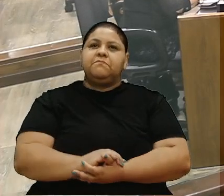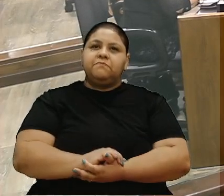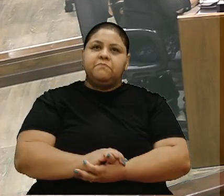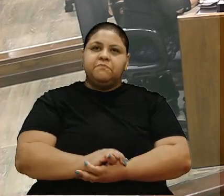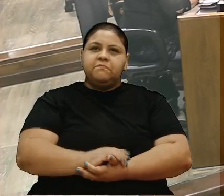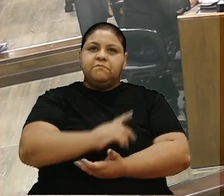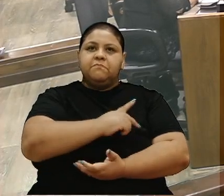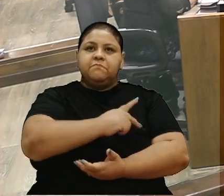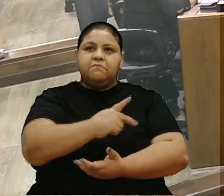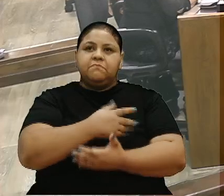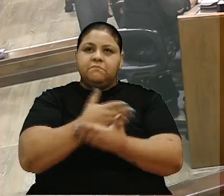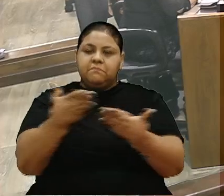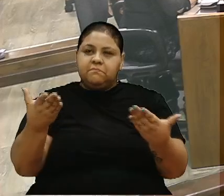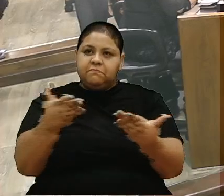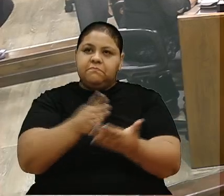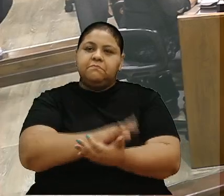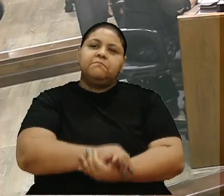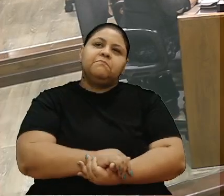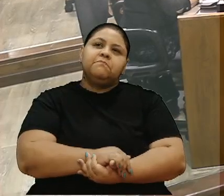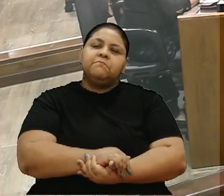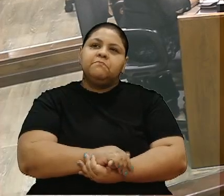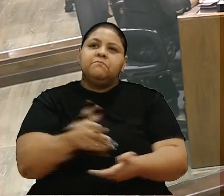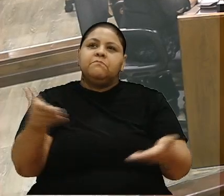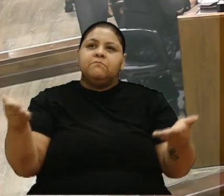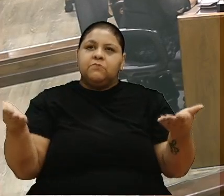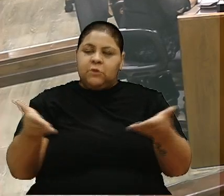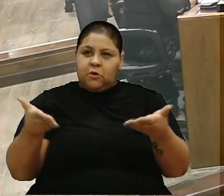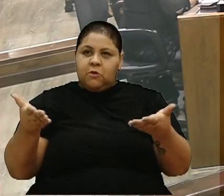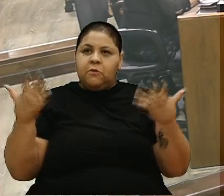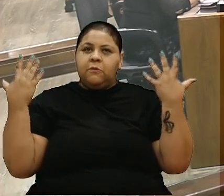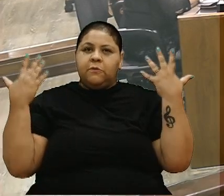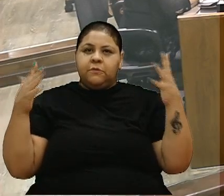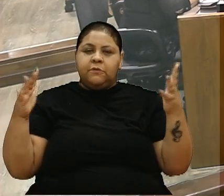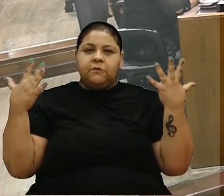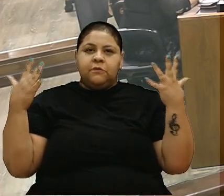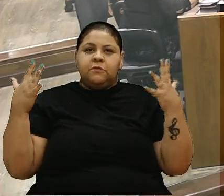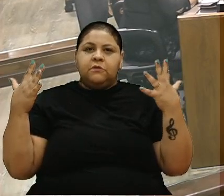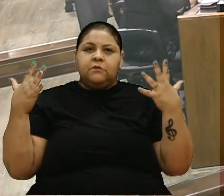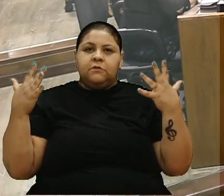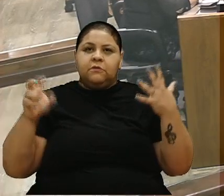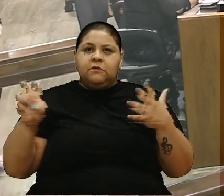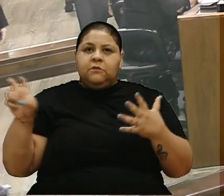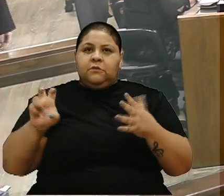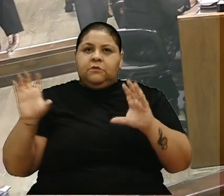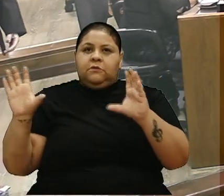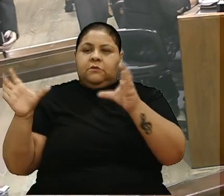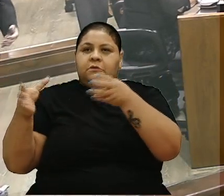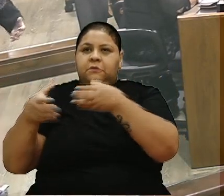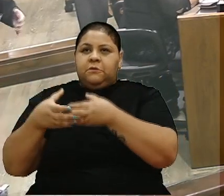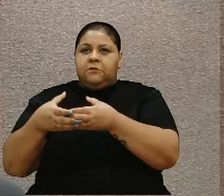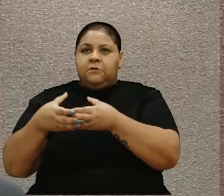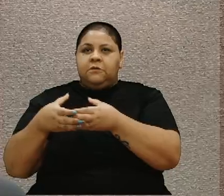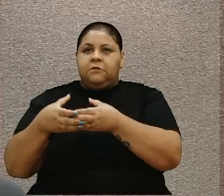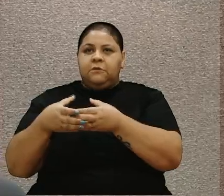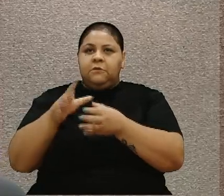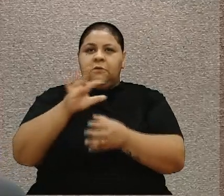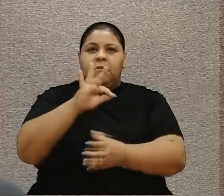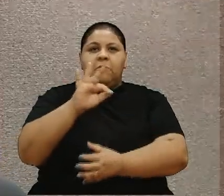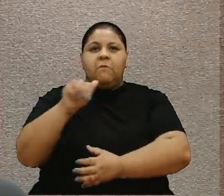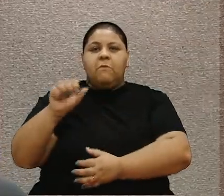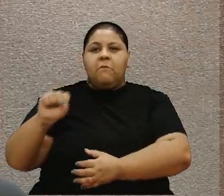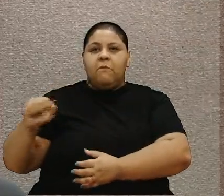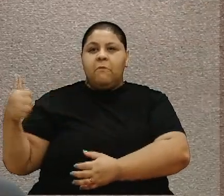Senhor presidente, nobres colegas, o meu voto de congratulações hoje vai para o 5º Batalhão de Bombeiros Militar e para a FAS.